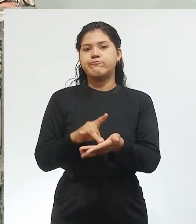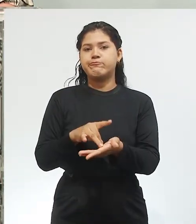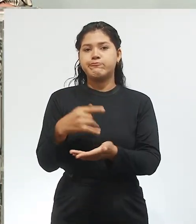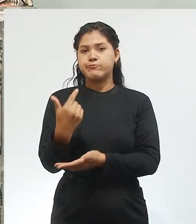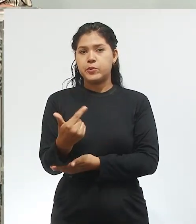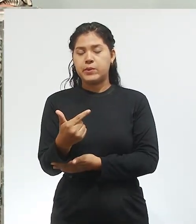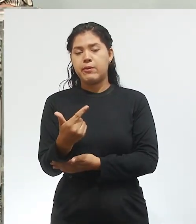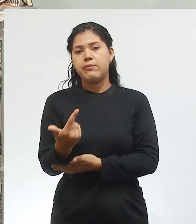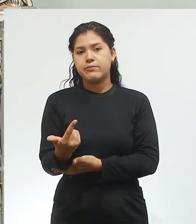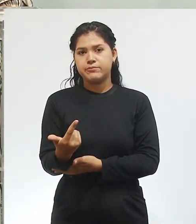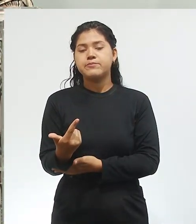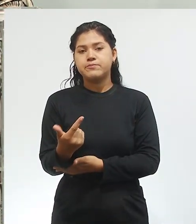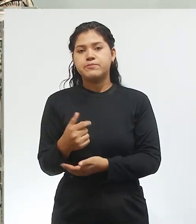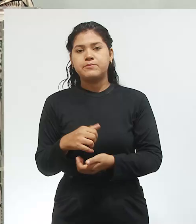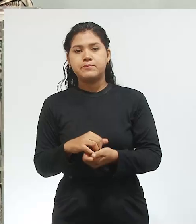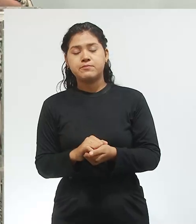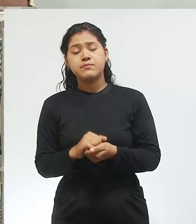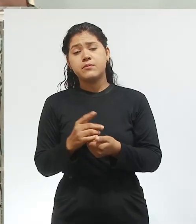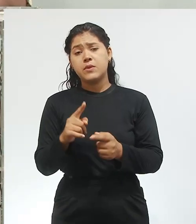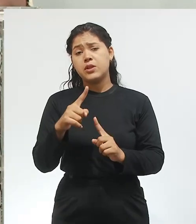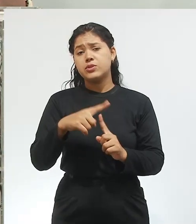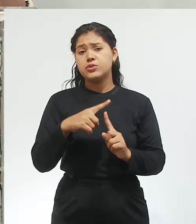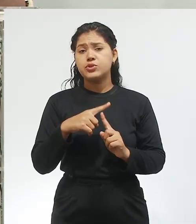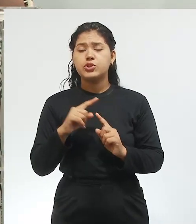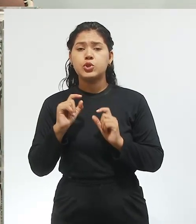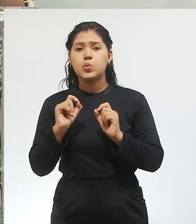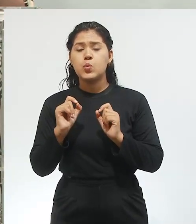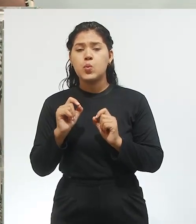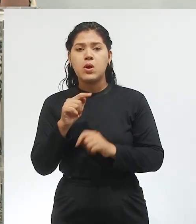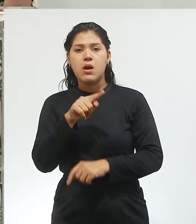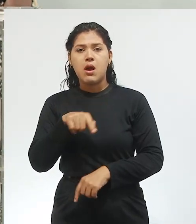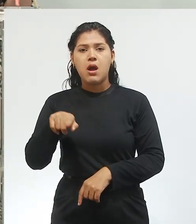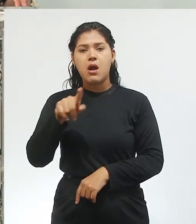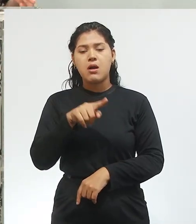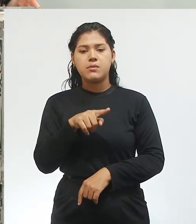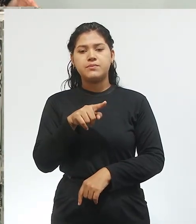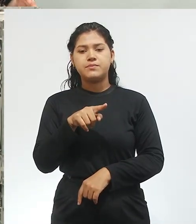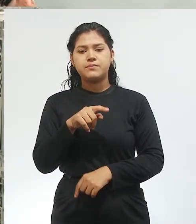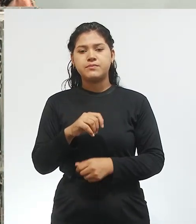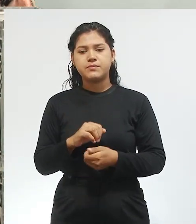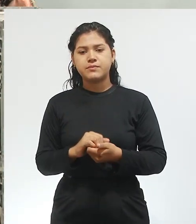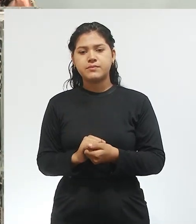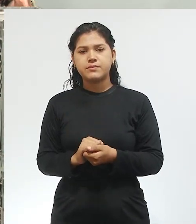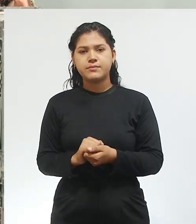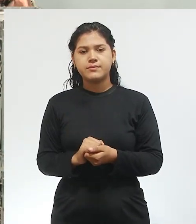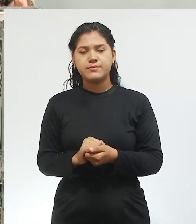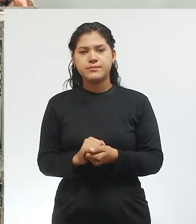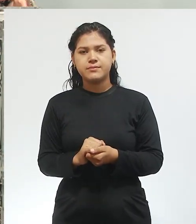funcionam e tal. Então, esse tipo de